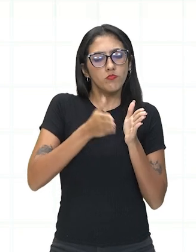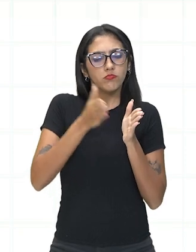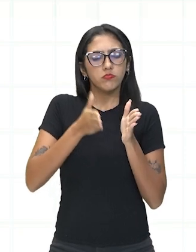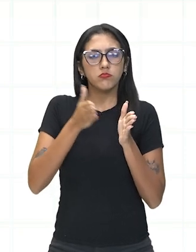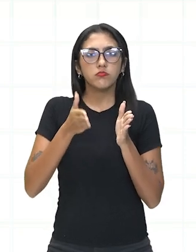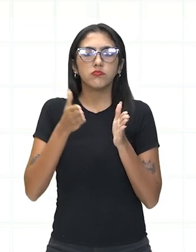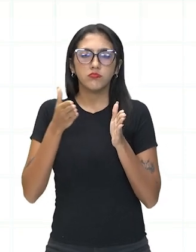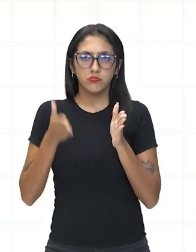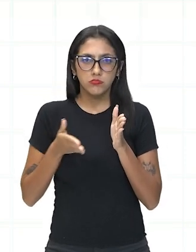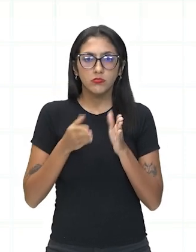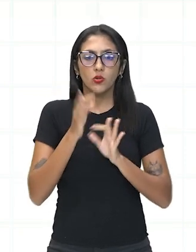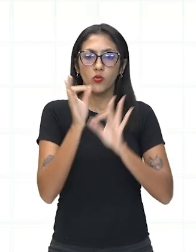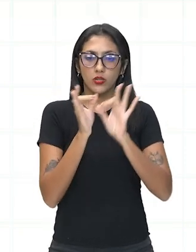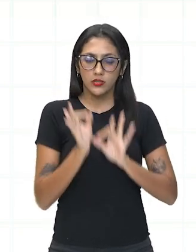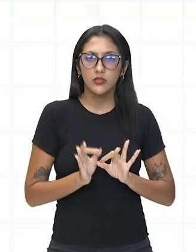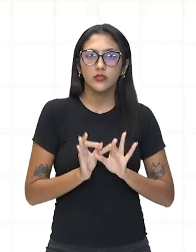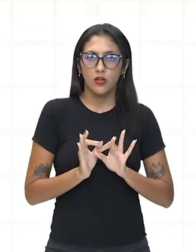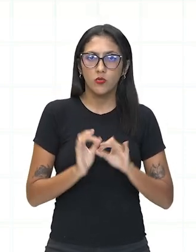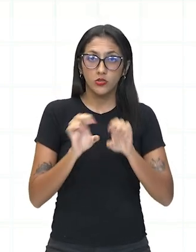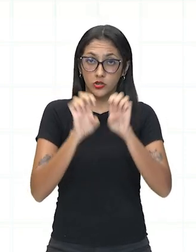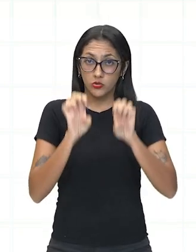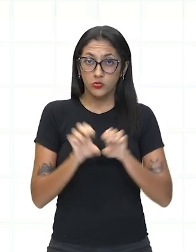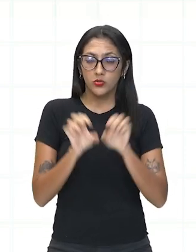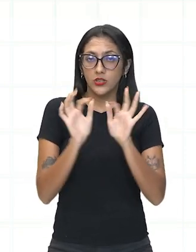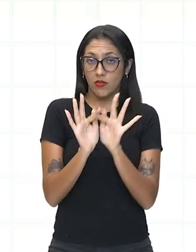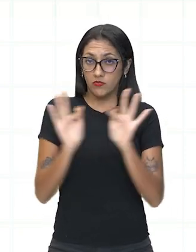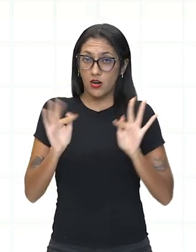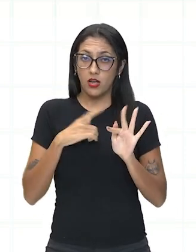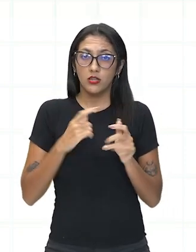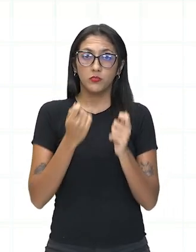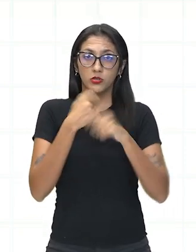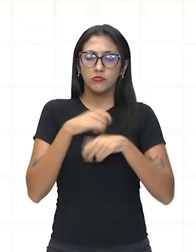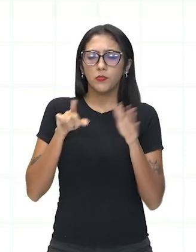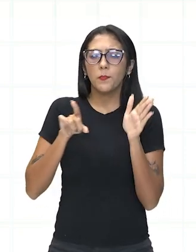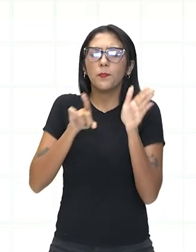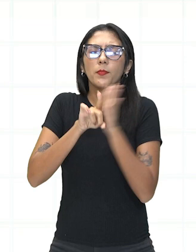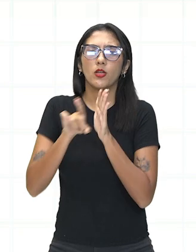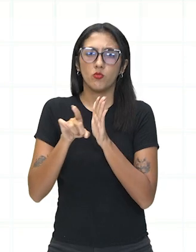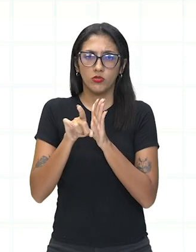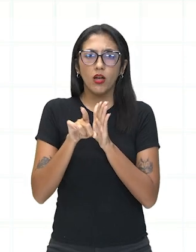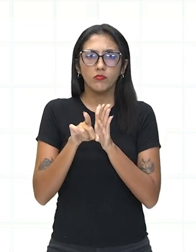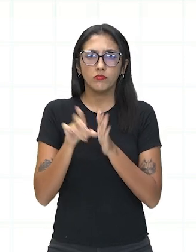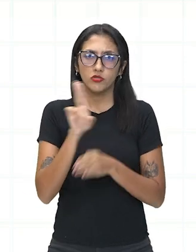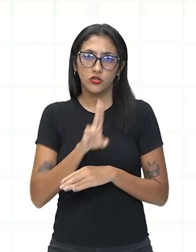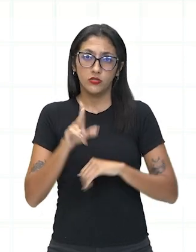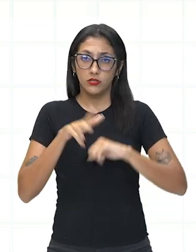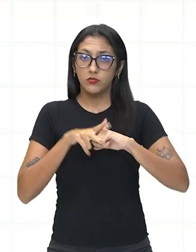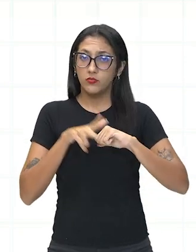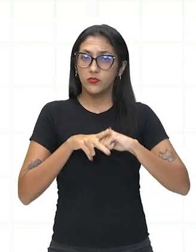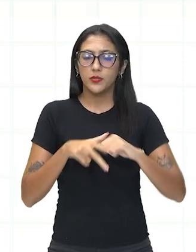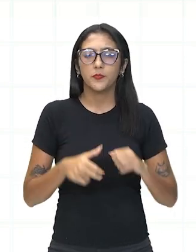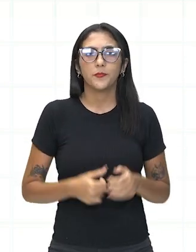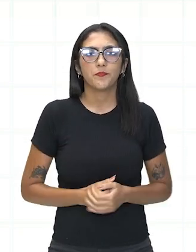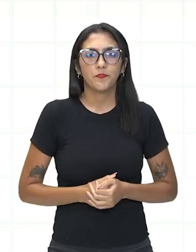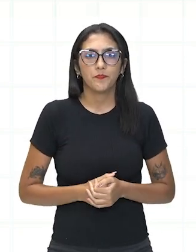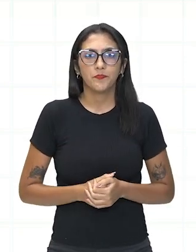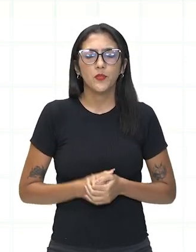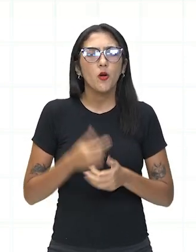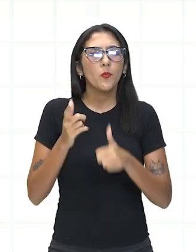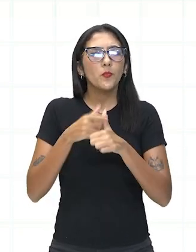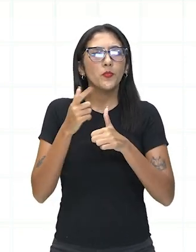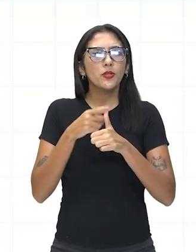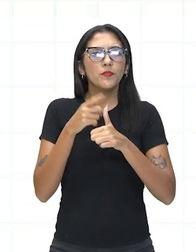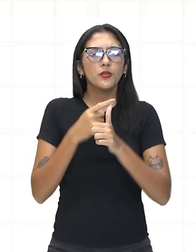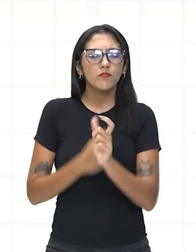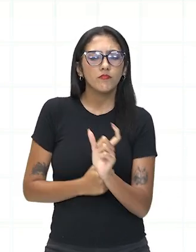é, organizar os meus elementos para poder formar uma pergunta utilizando o can. Então, o nosso primeiro elemento